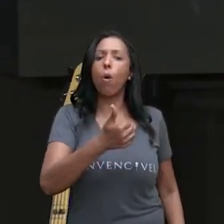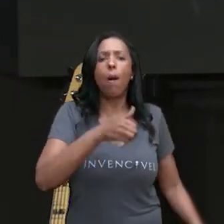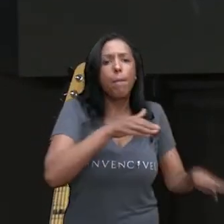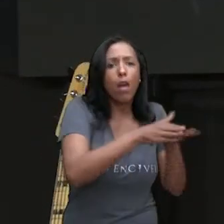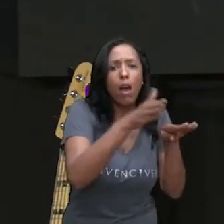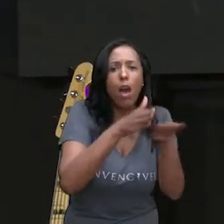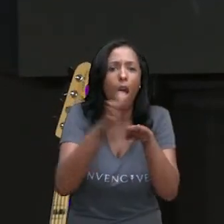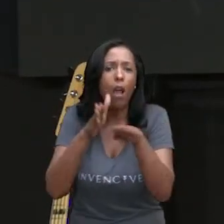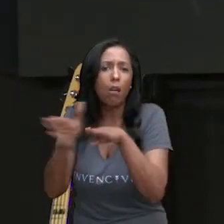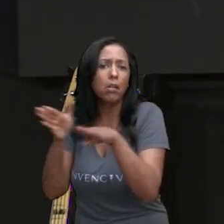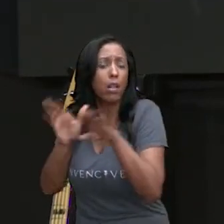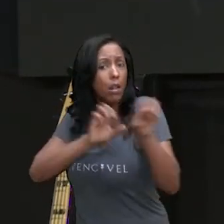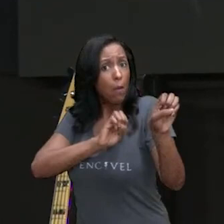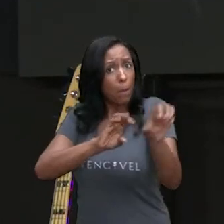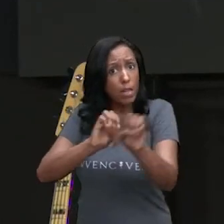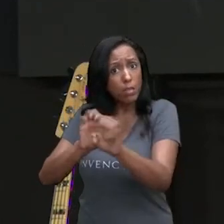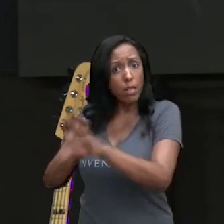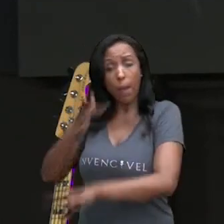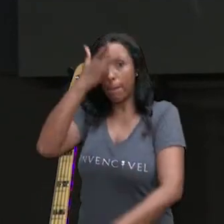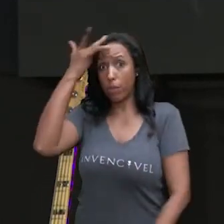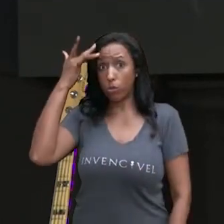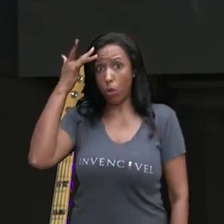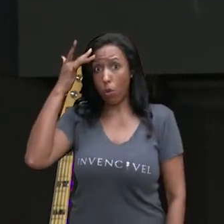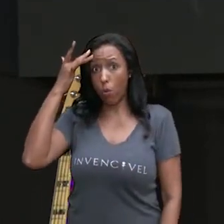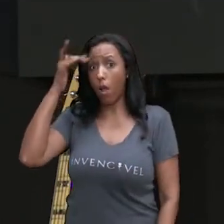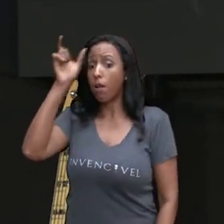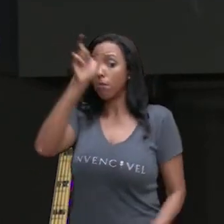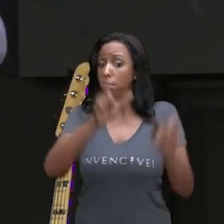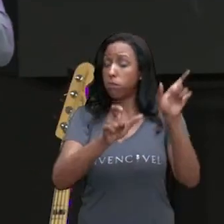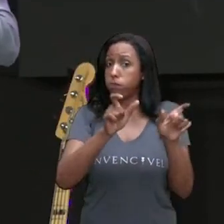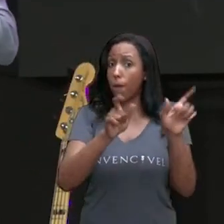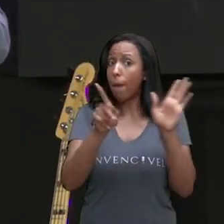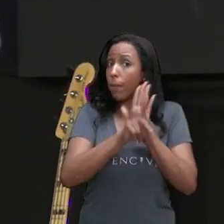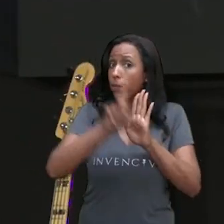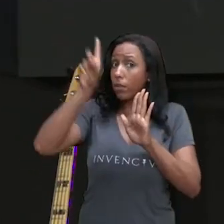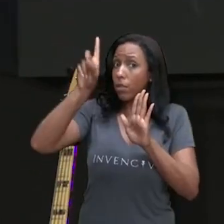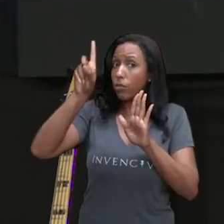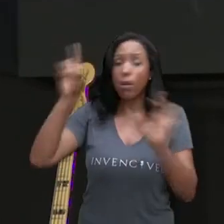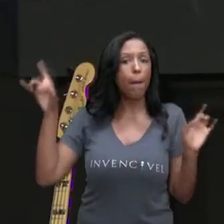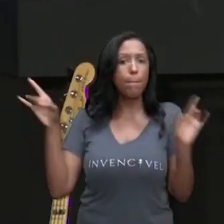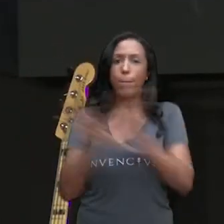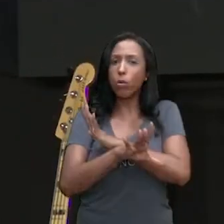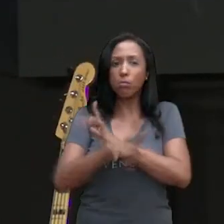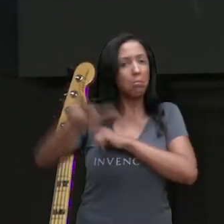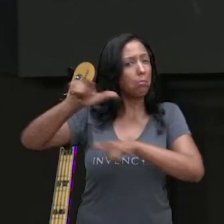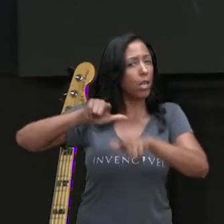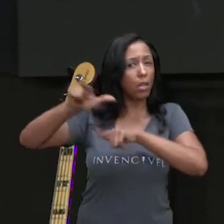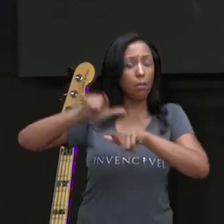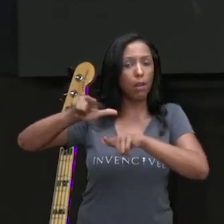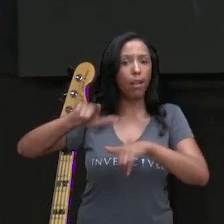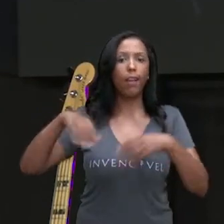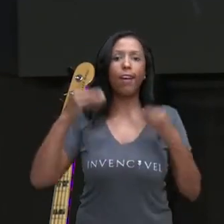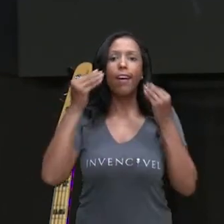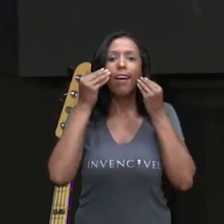de Deus seja apto e plenamente preparado para toda boa obra. Olha isso, toda escritura